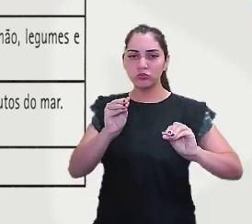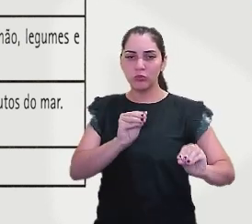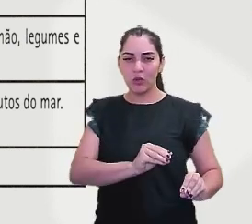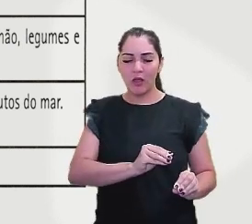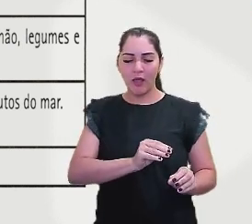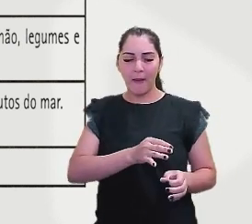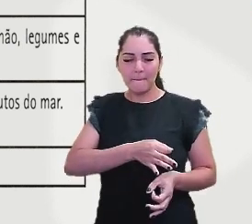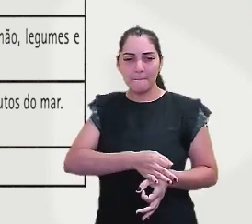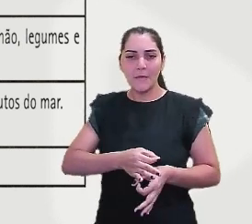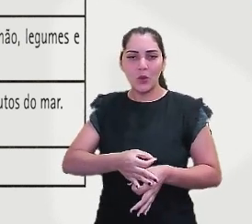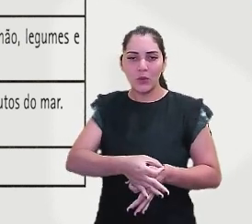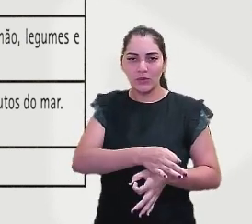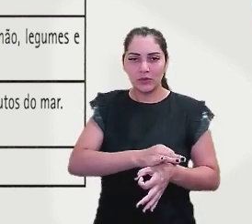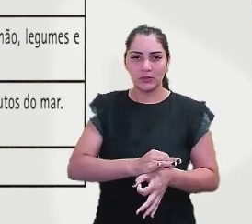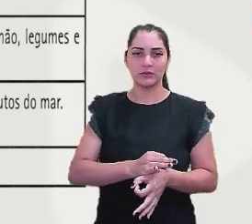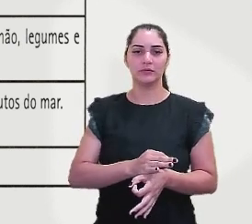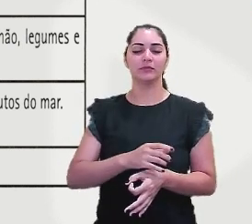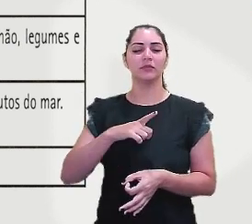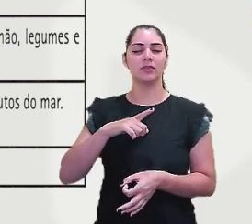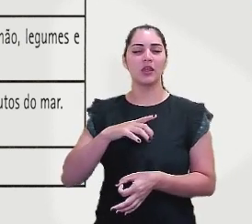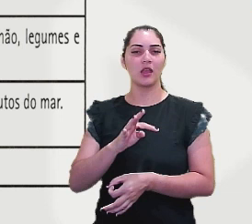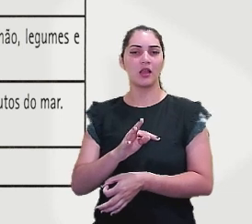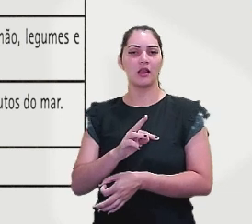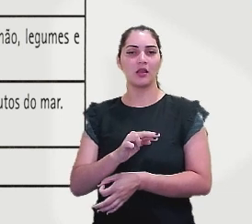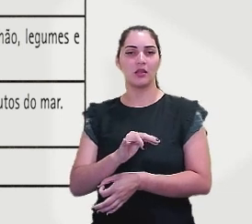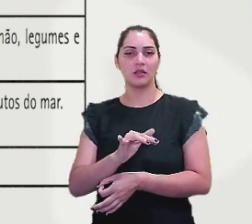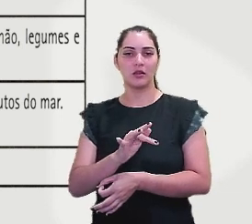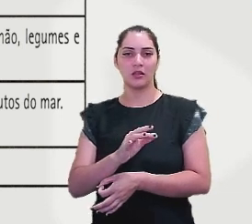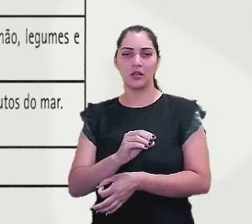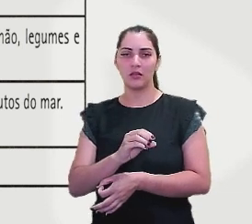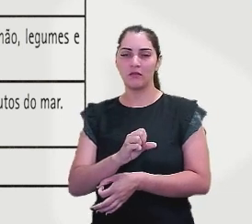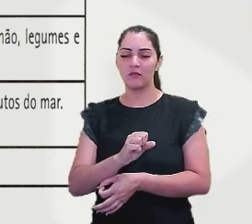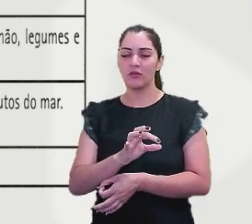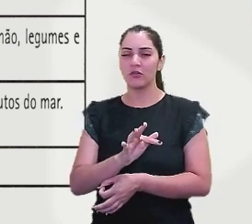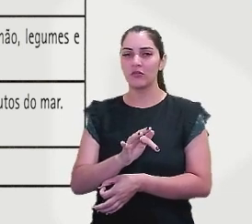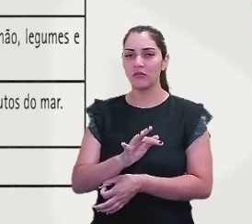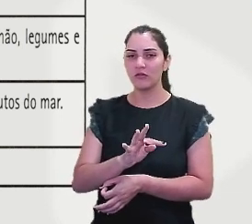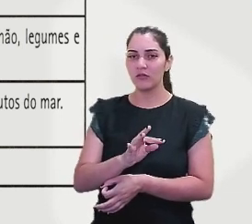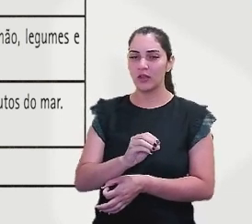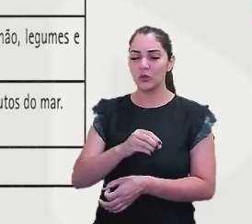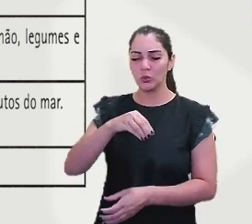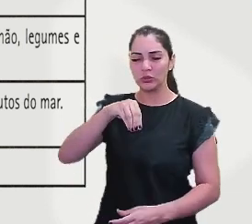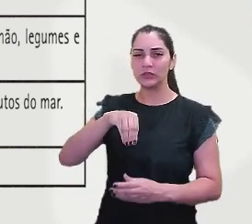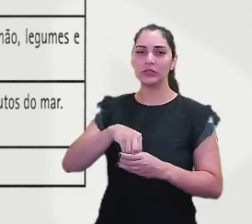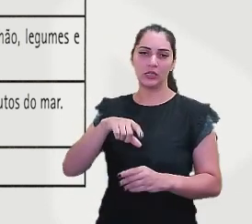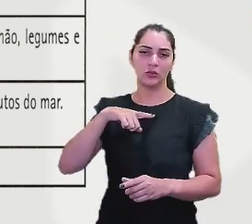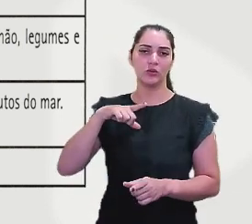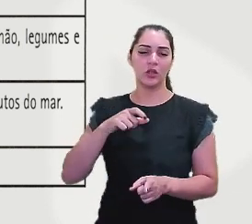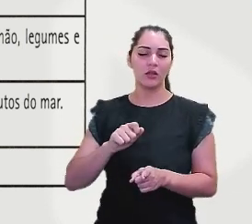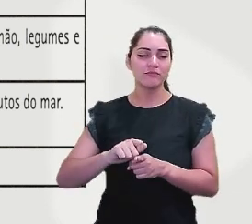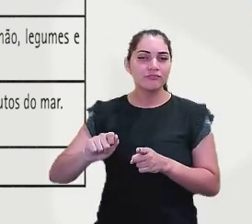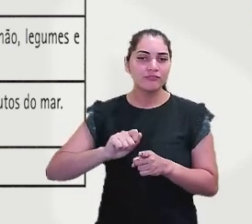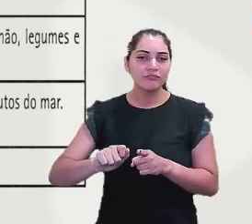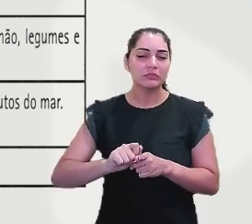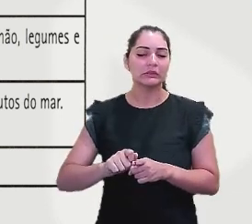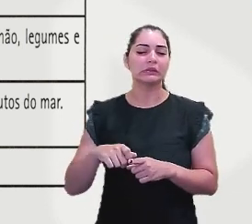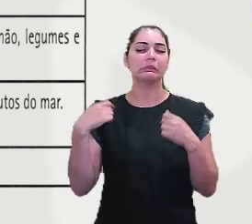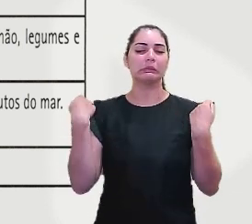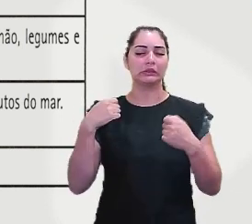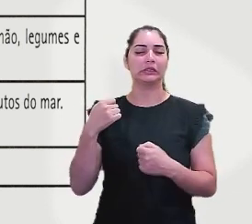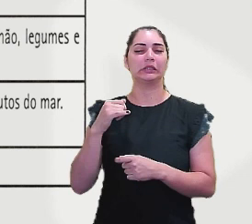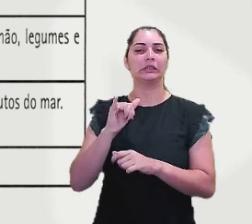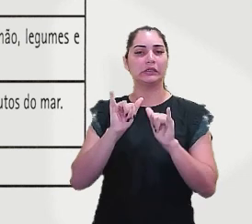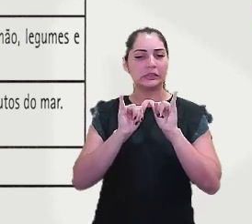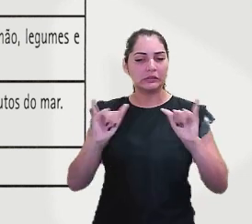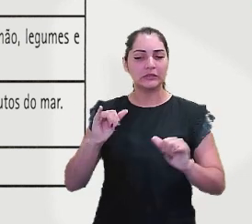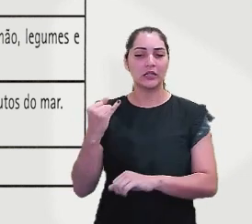ATP, adenosina trifosfato. Tem fósforo, gente. Então não preciso nem falar para vocês, nem reforçar a importância do